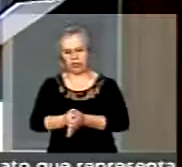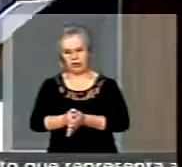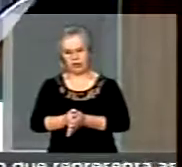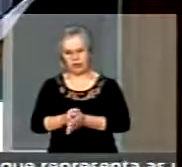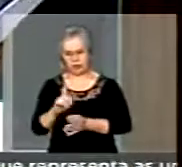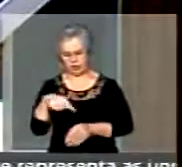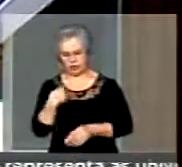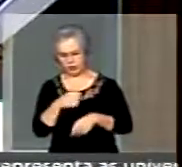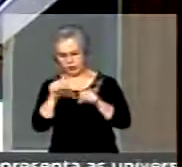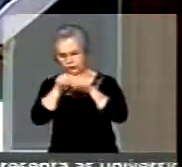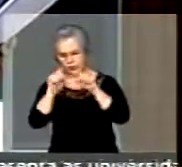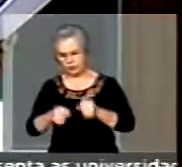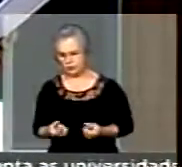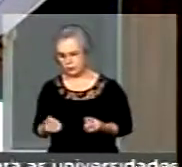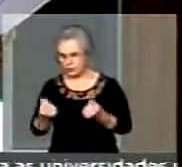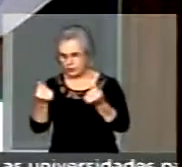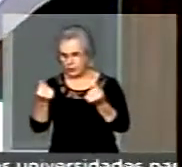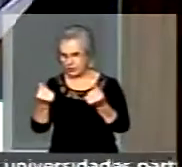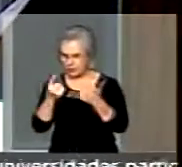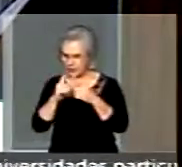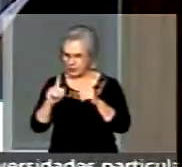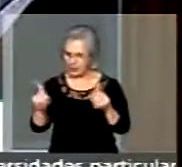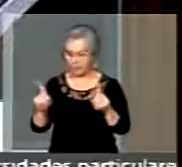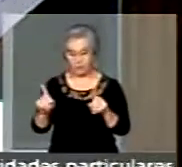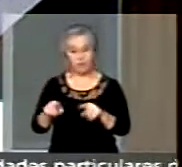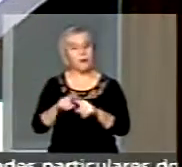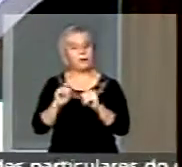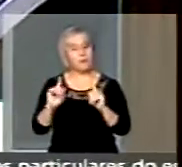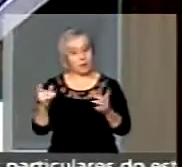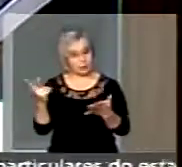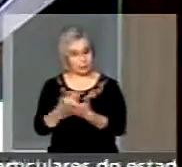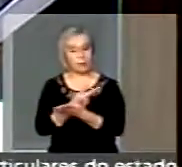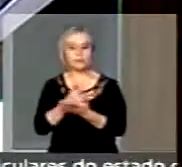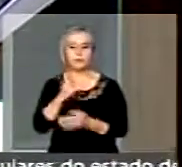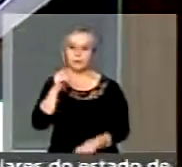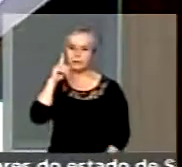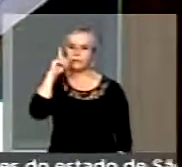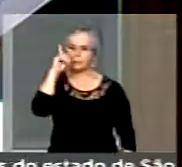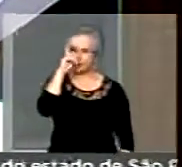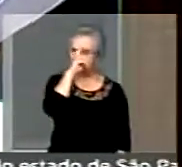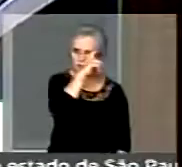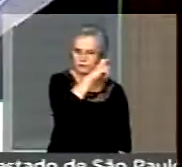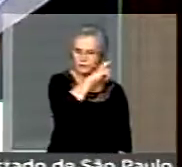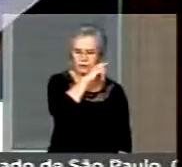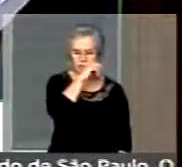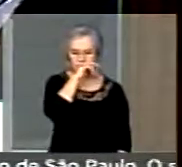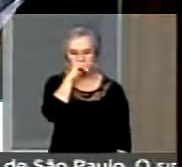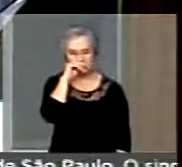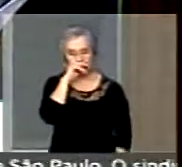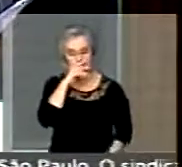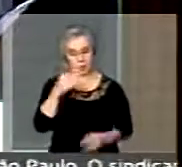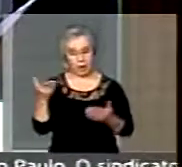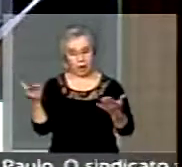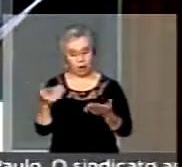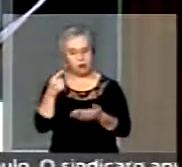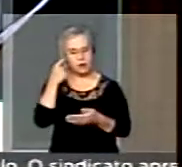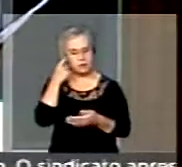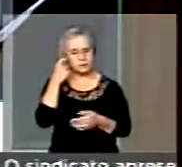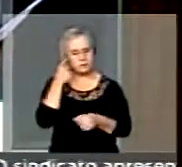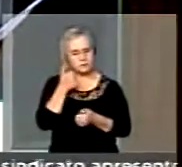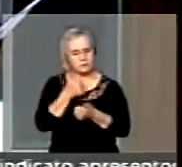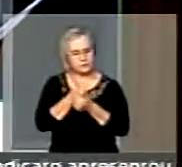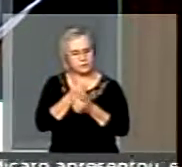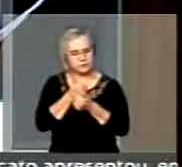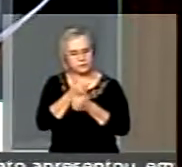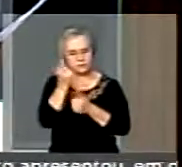do nosso sistema econômico. A situação é muito difícil, é verdade, mas até por isso a hora é de apontar alternativas